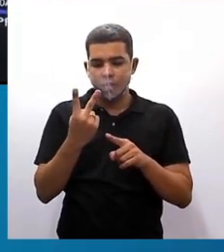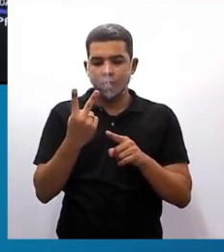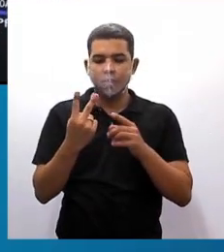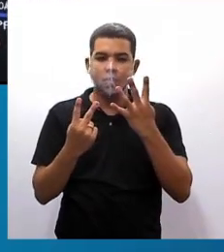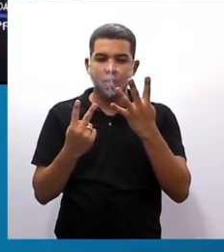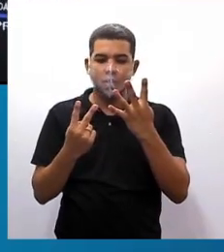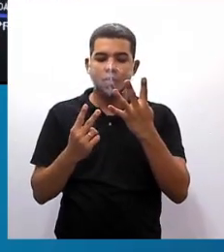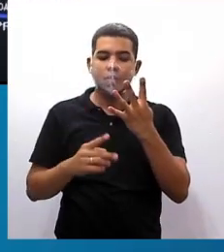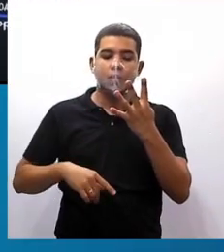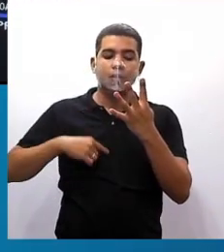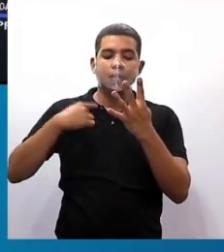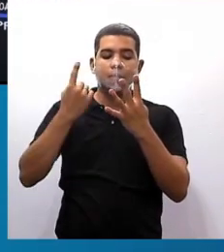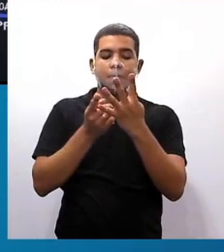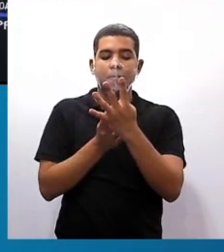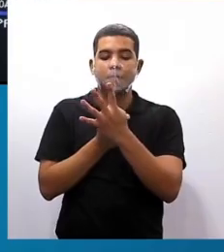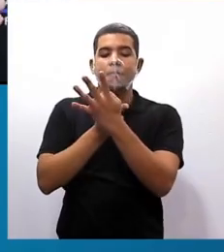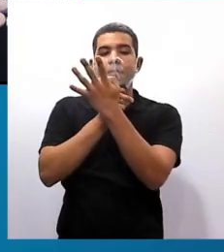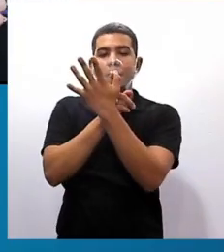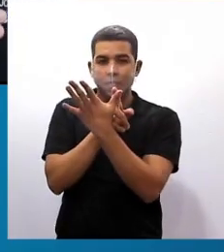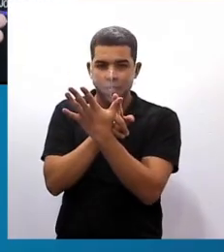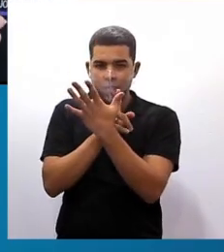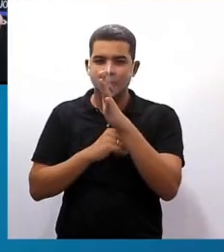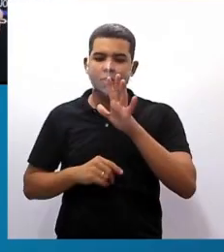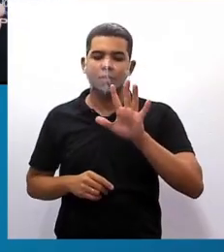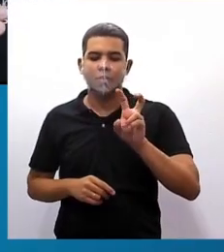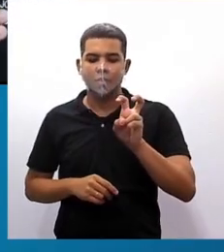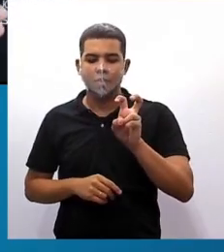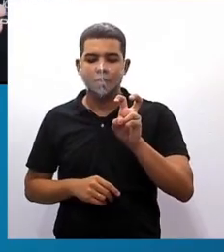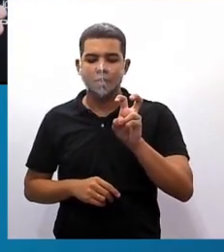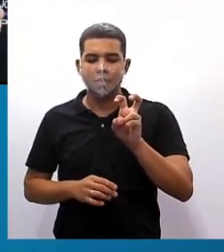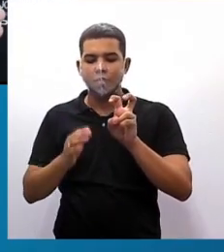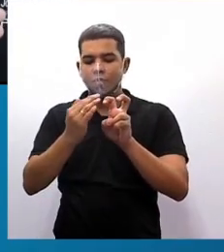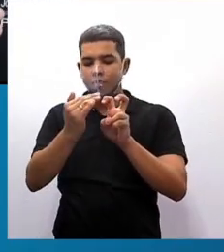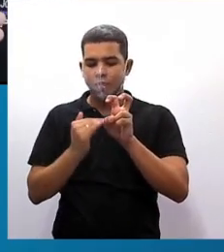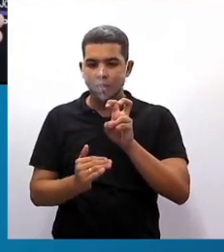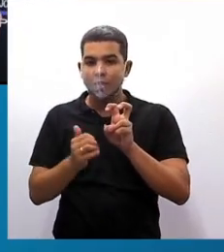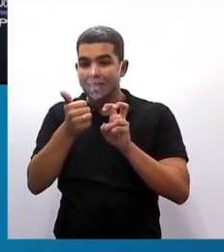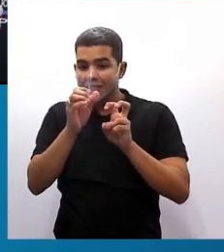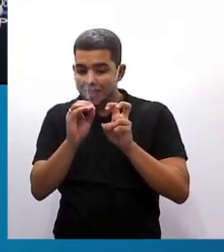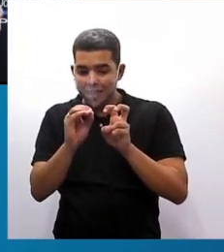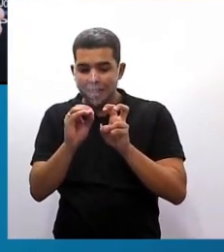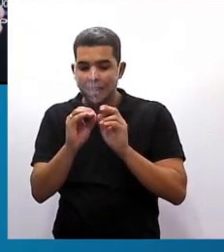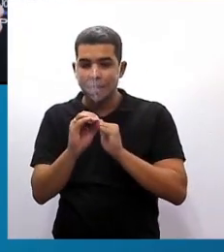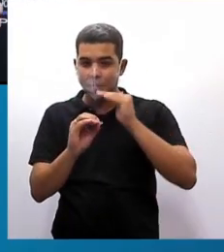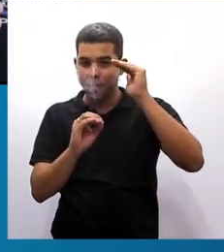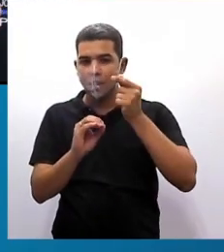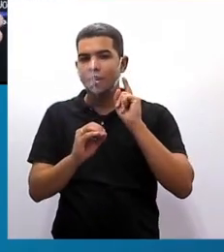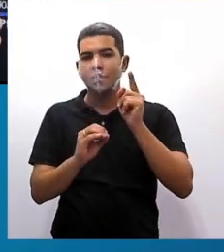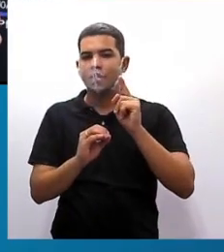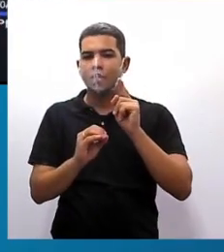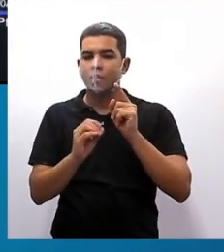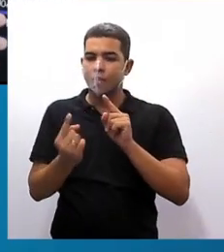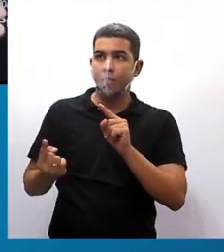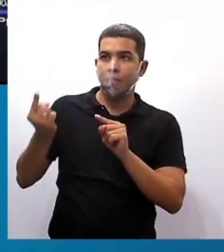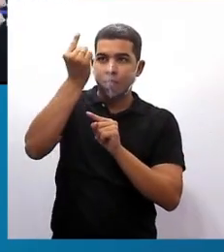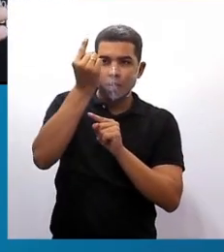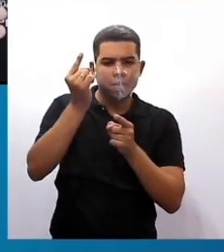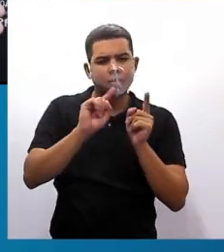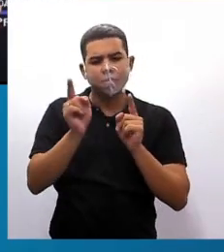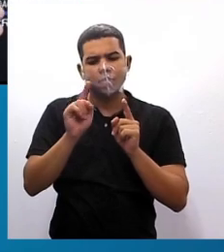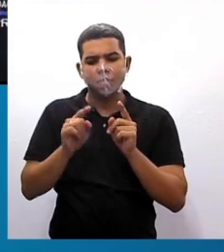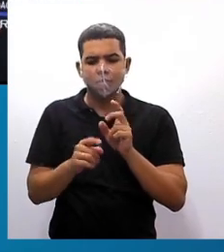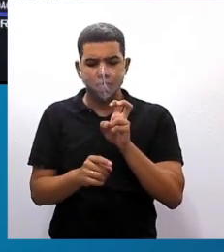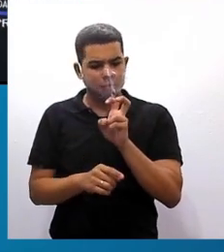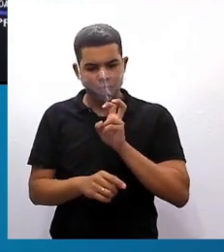1, 5. Aí boto 5. Não vai subir porque não passou de 10, não é maior ou igual a 10. 5,